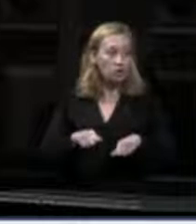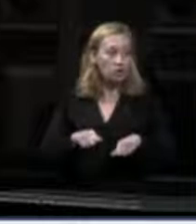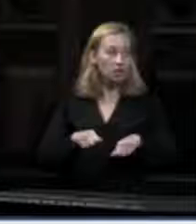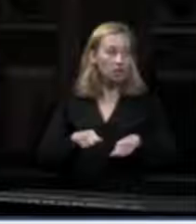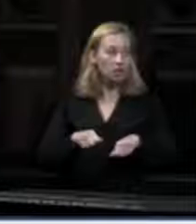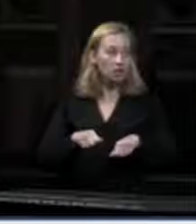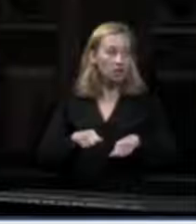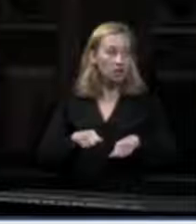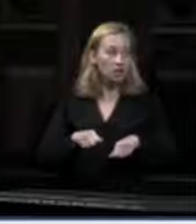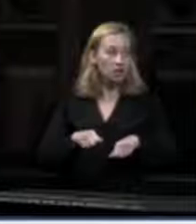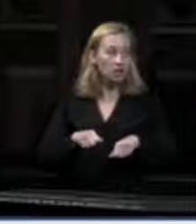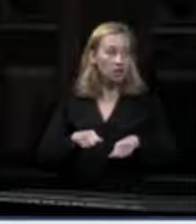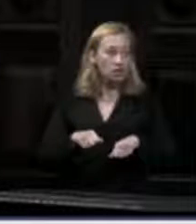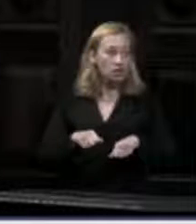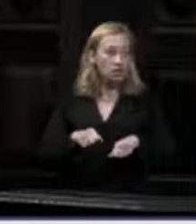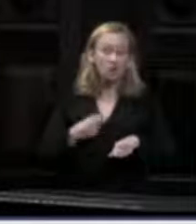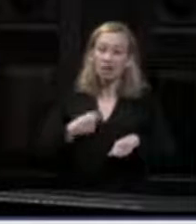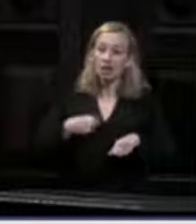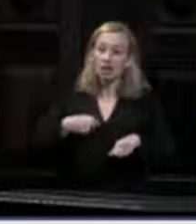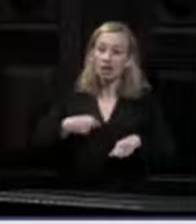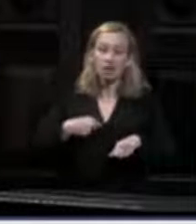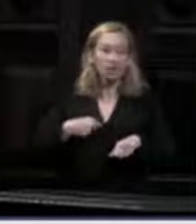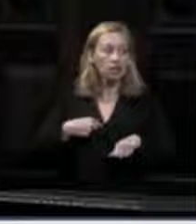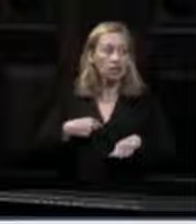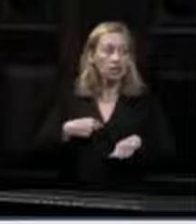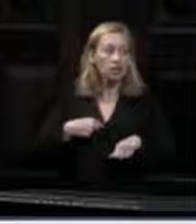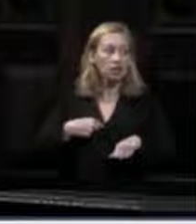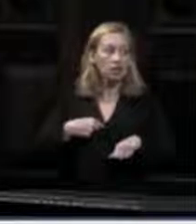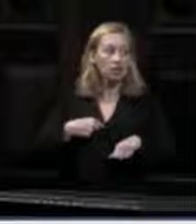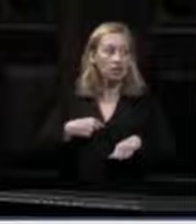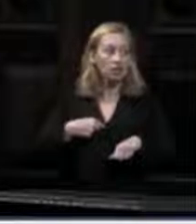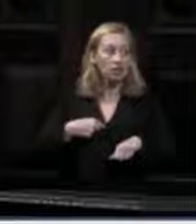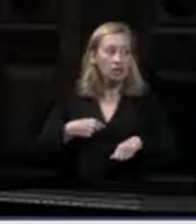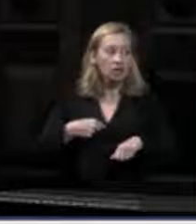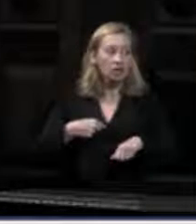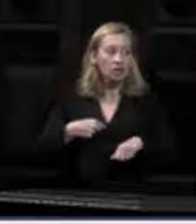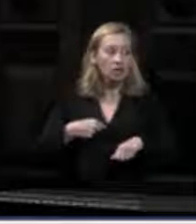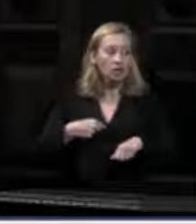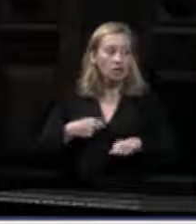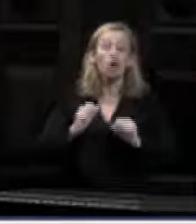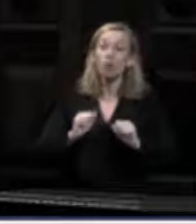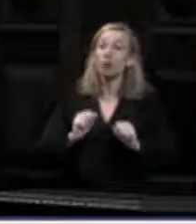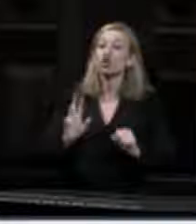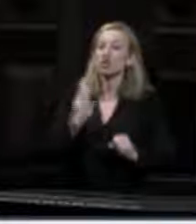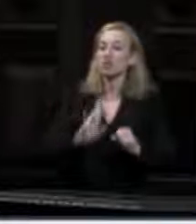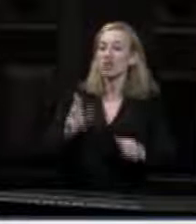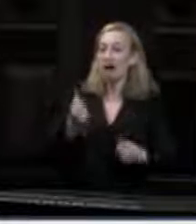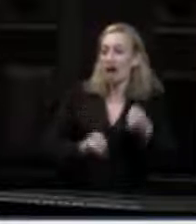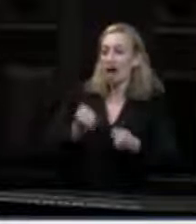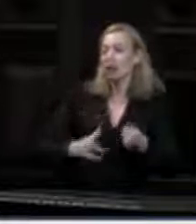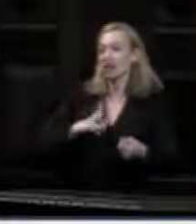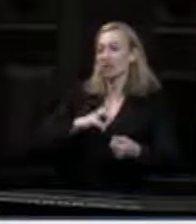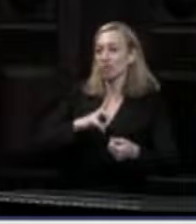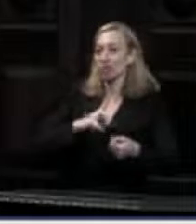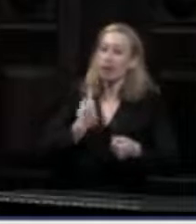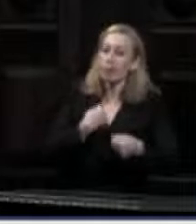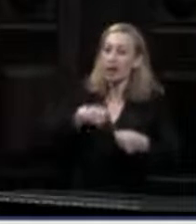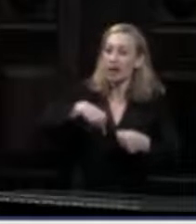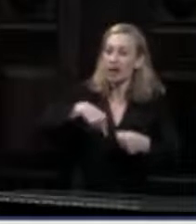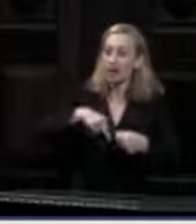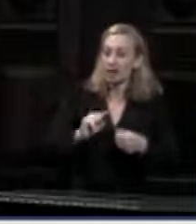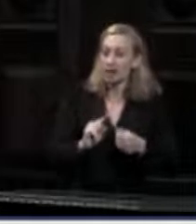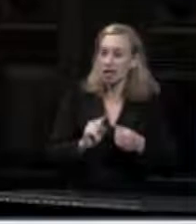crianças. Quer dizer, ele criou aí a oportunidade da legalização de carros de